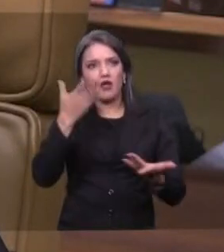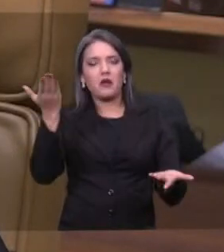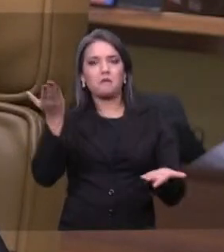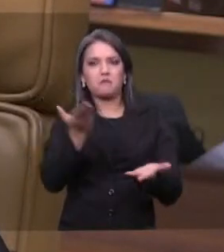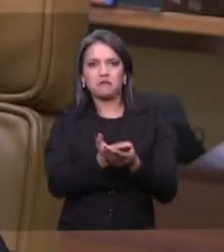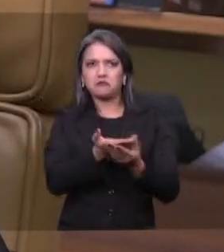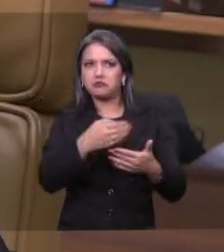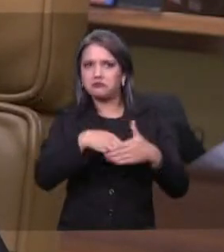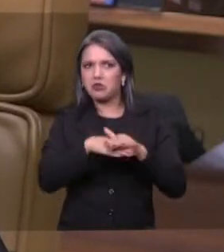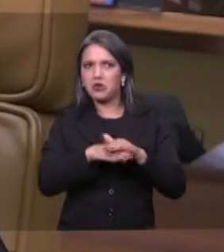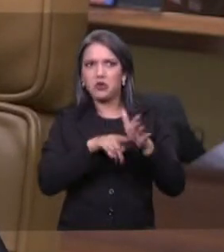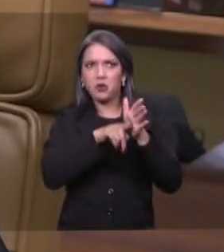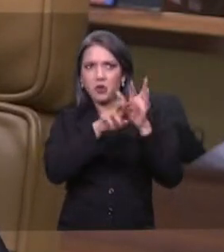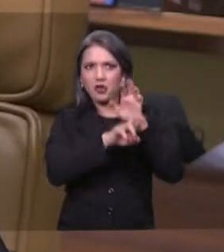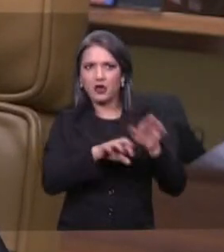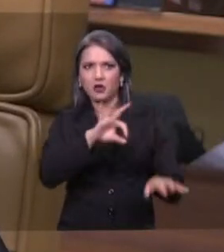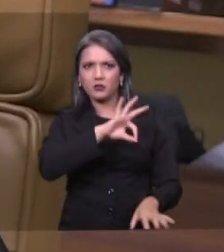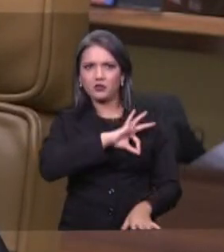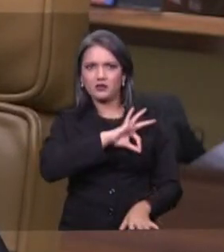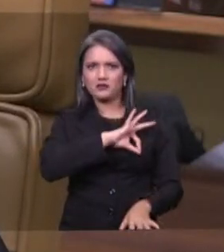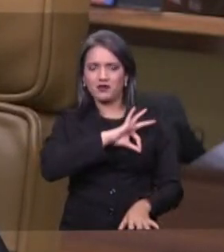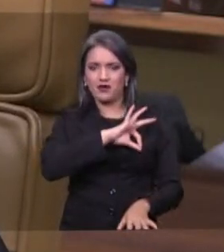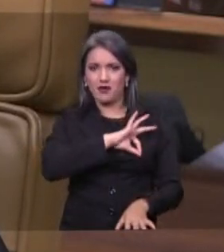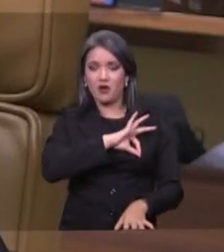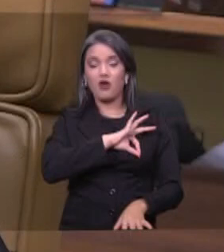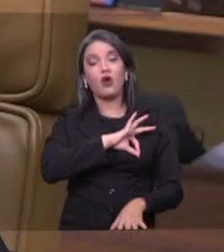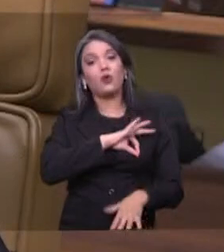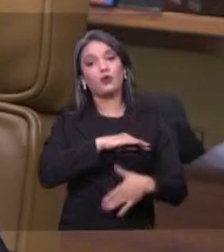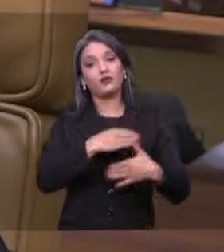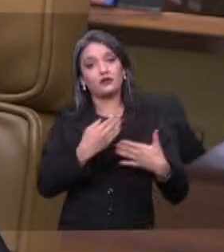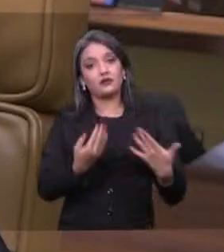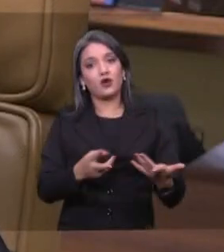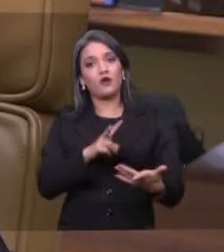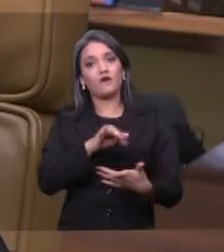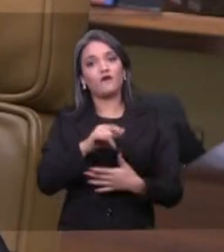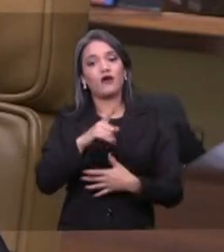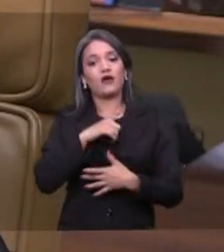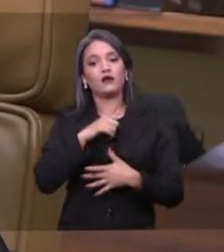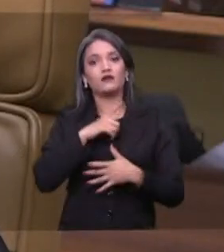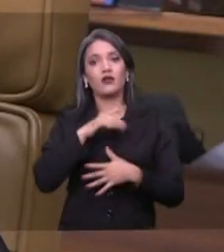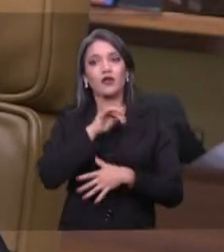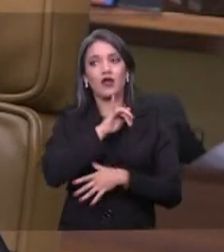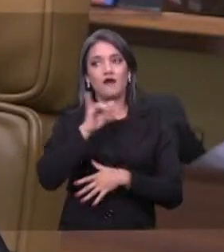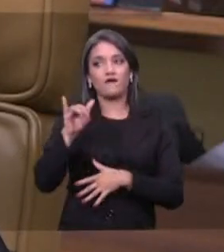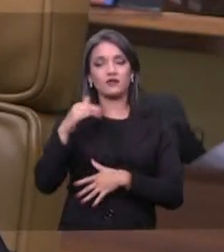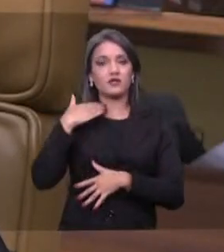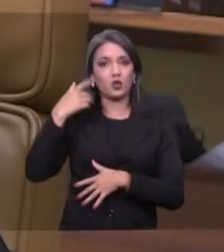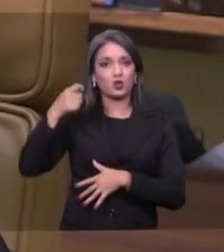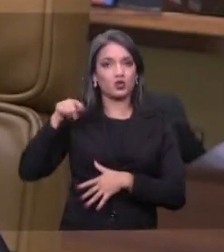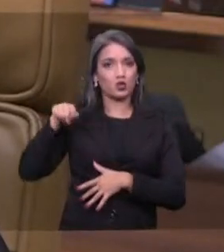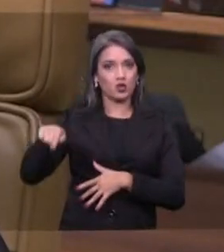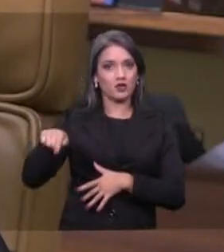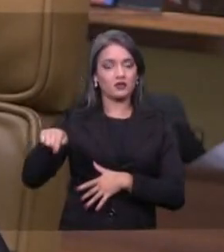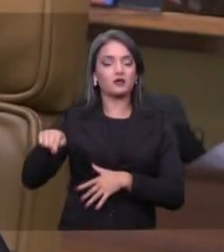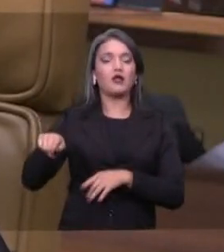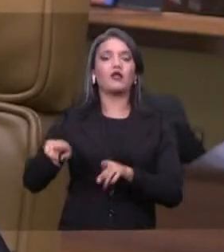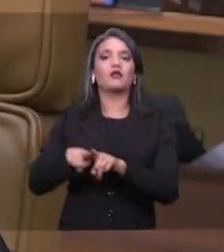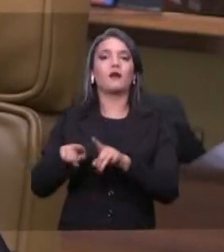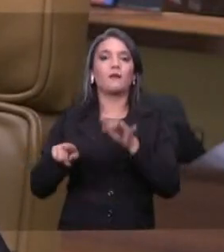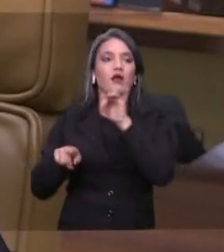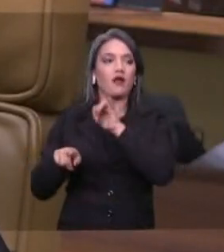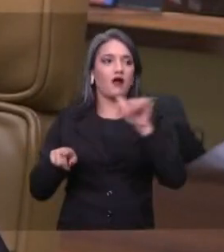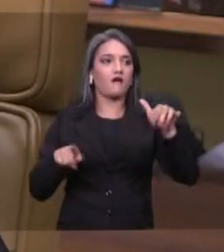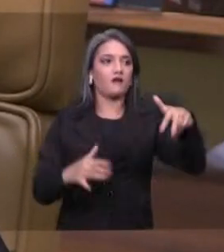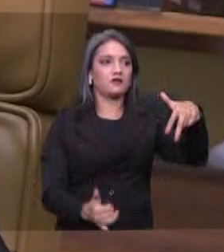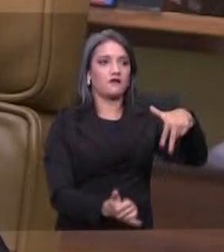mesma natureza, o órgão do Ministério Público submeterá sua manifestação ao juiz competente e comunicará à vítima,